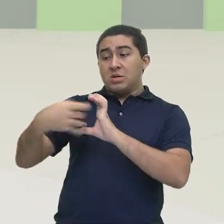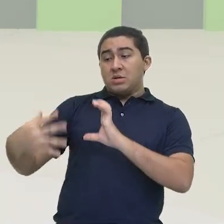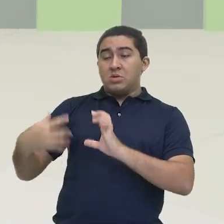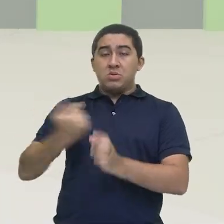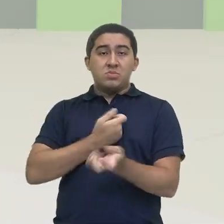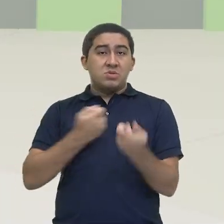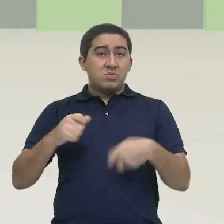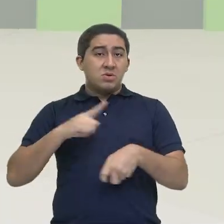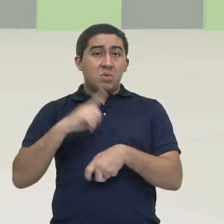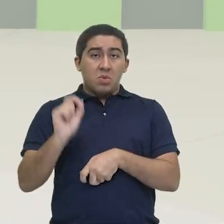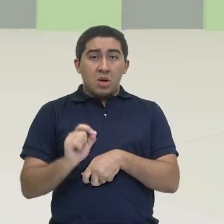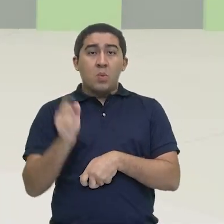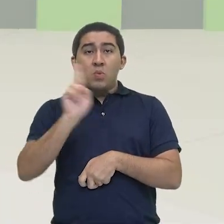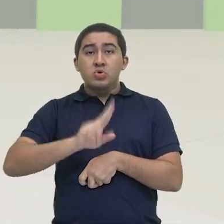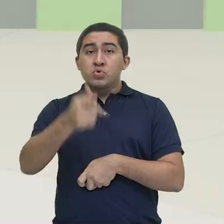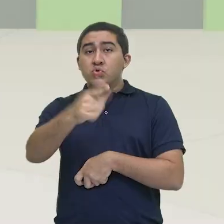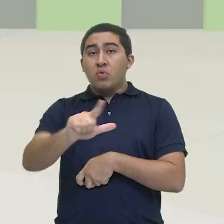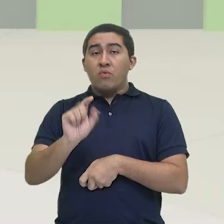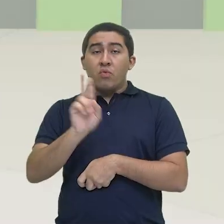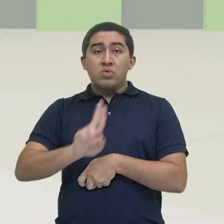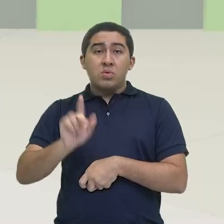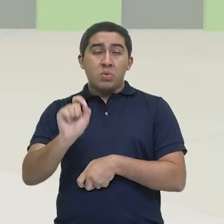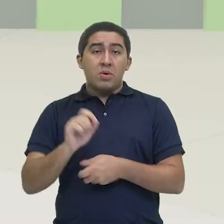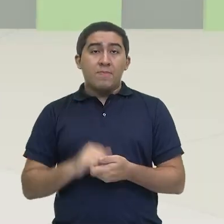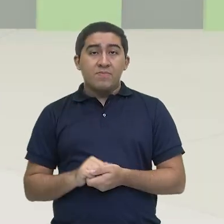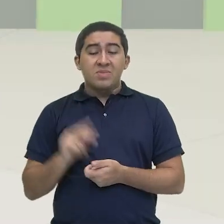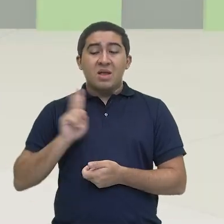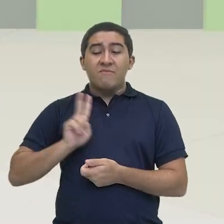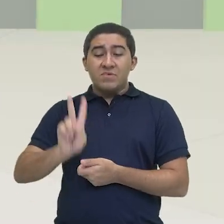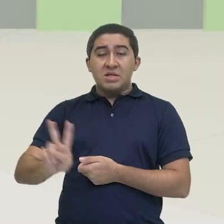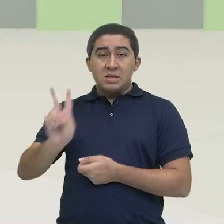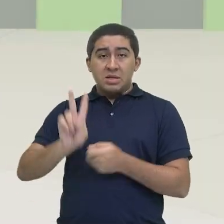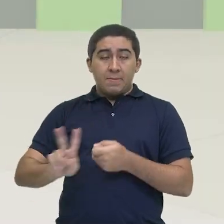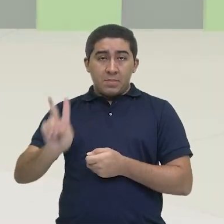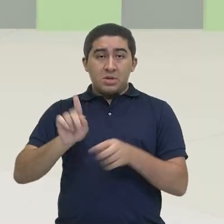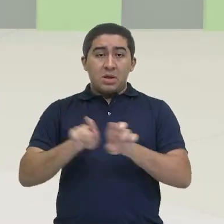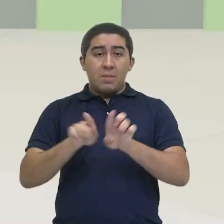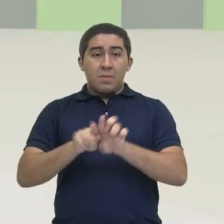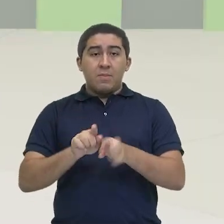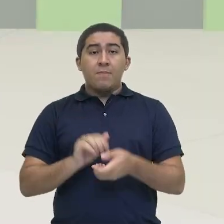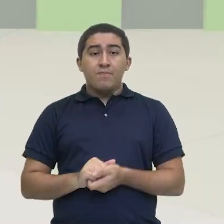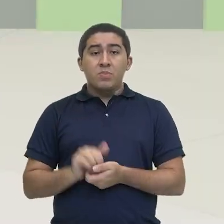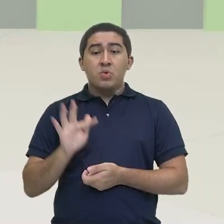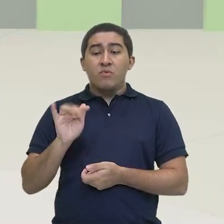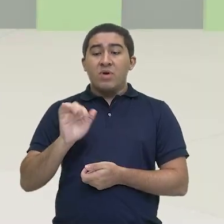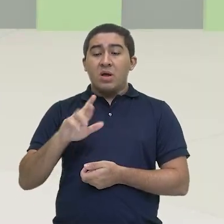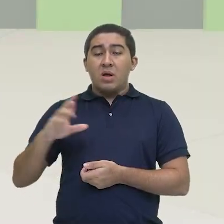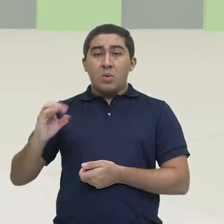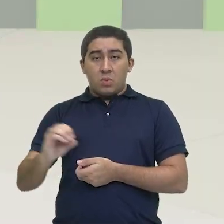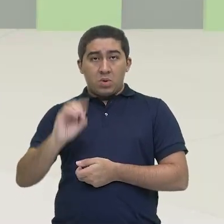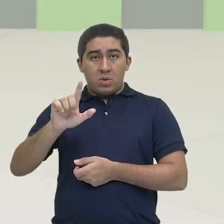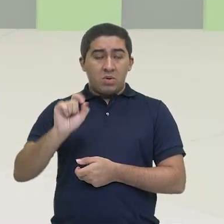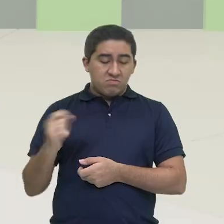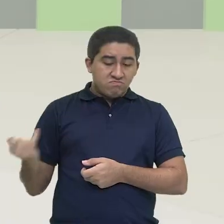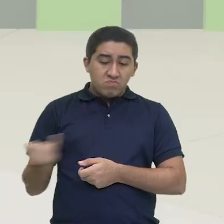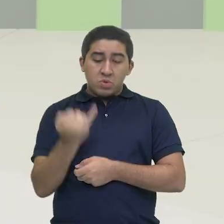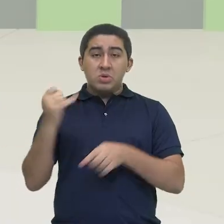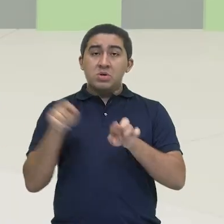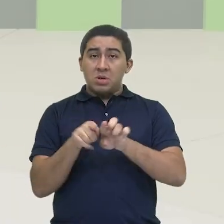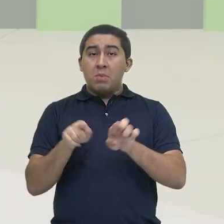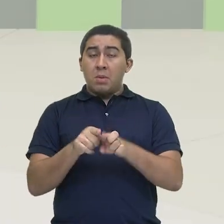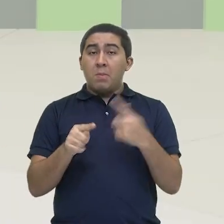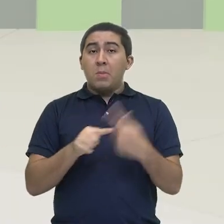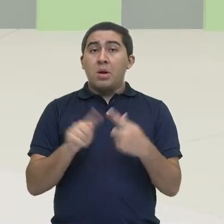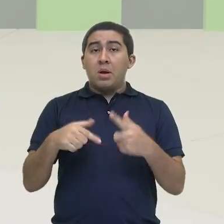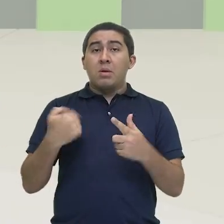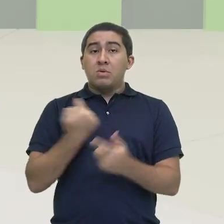fazer a reposição através das vitaminas. E o ferro também, ele é um elemento químico que ele é muito importante porque ele faz